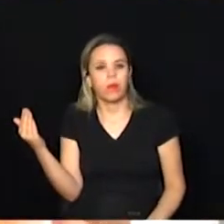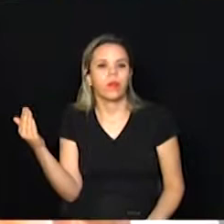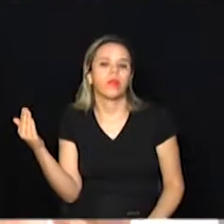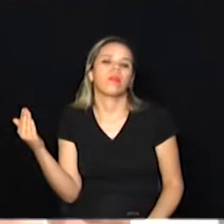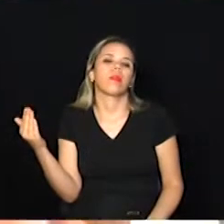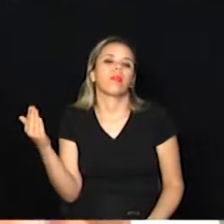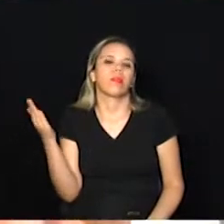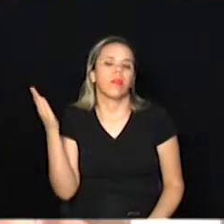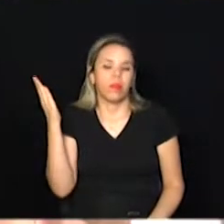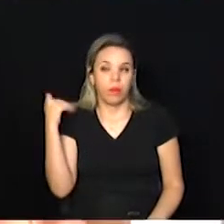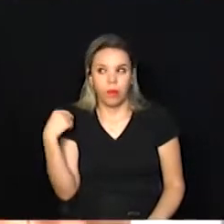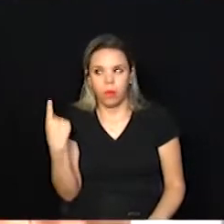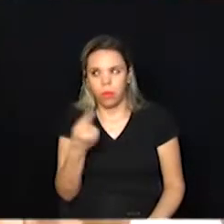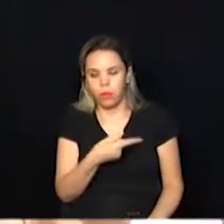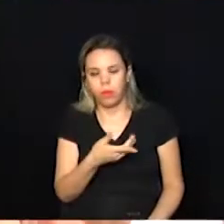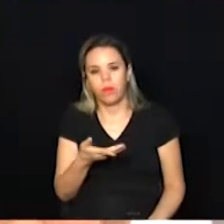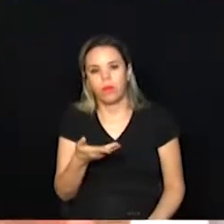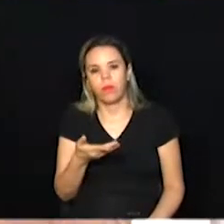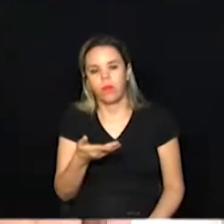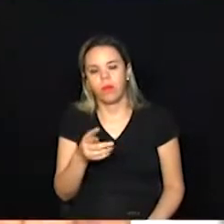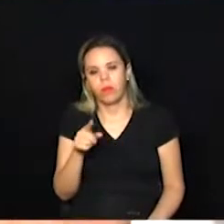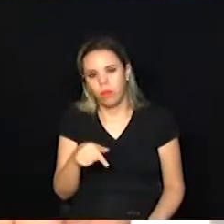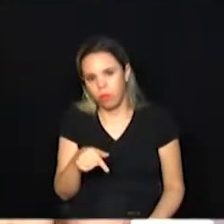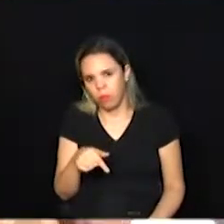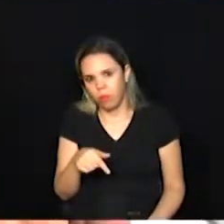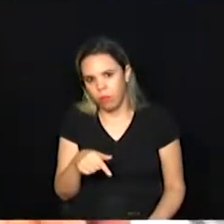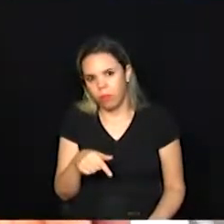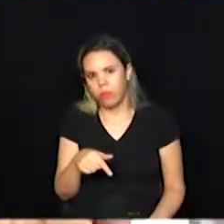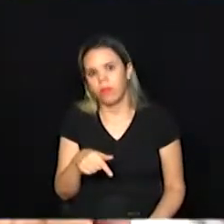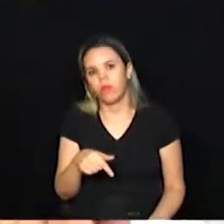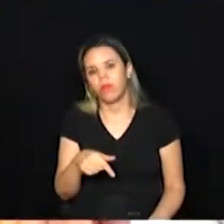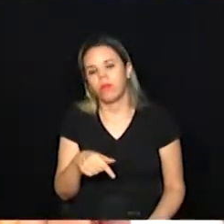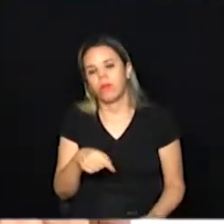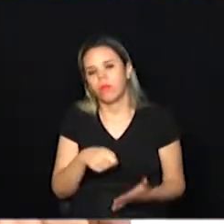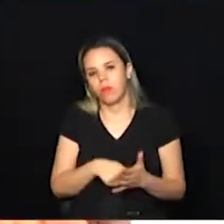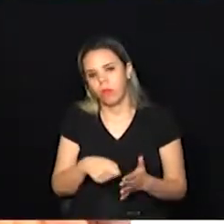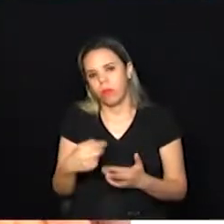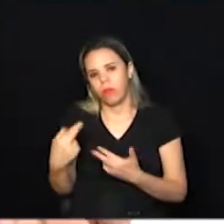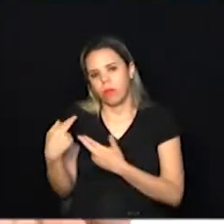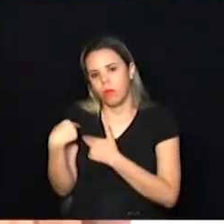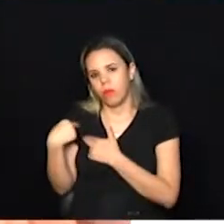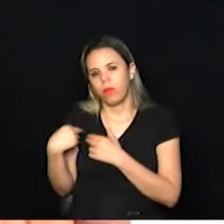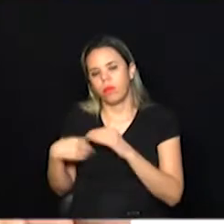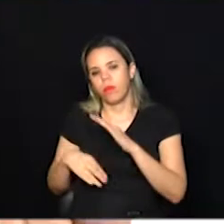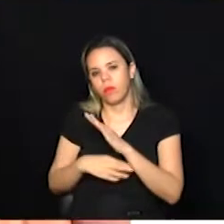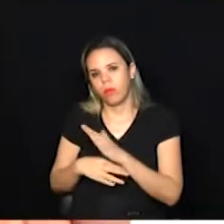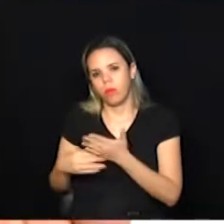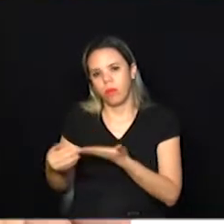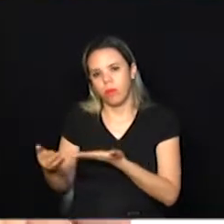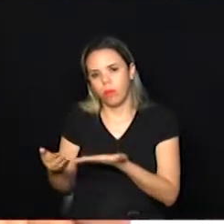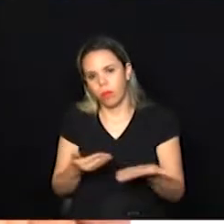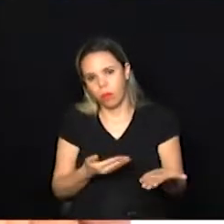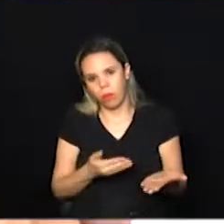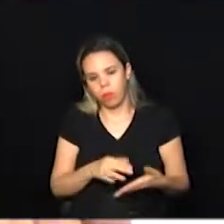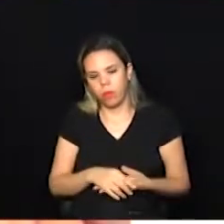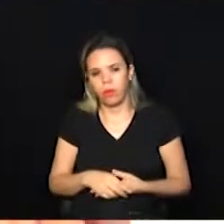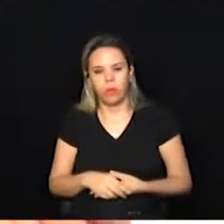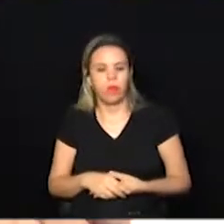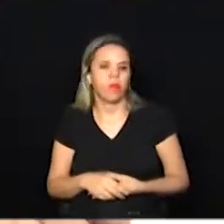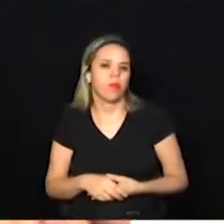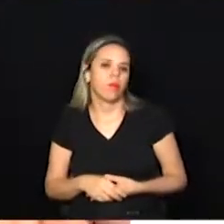gente sabe que, embora é uma prerrogativa, né, do parlamento receber aqui